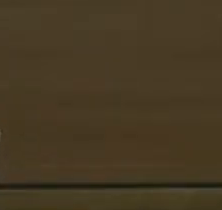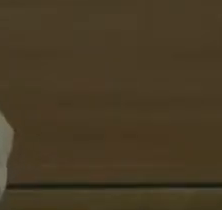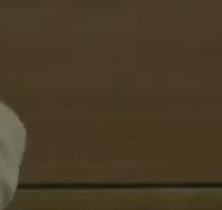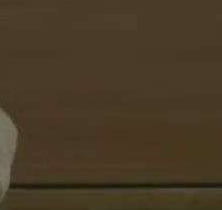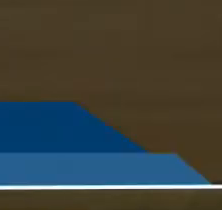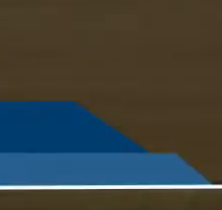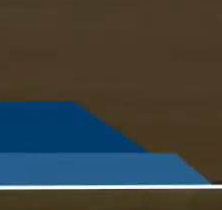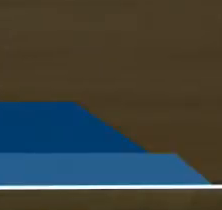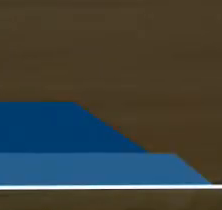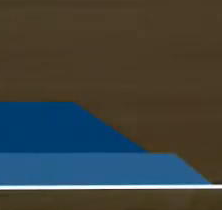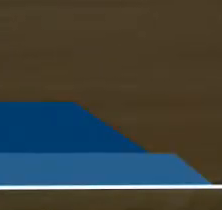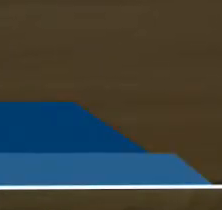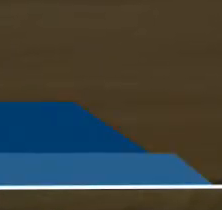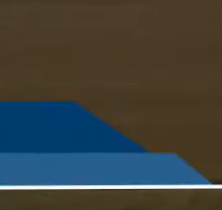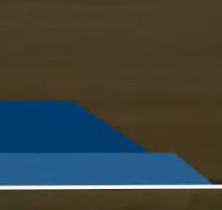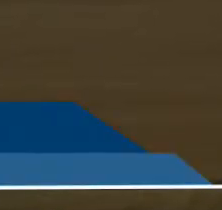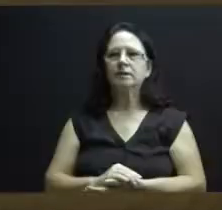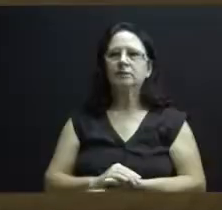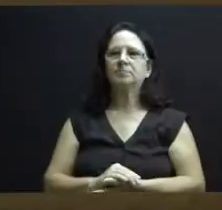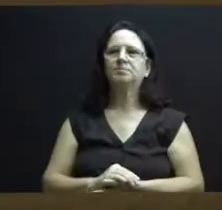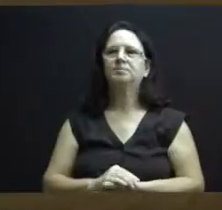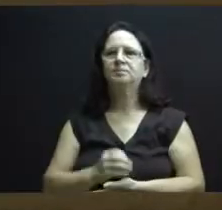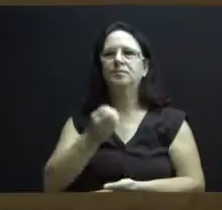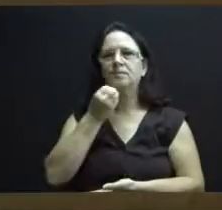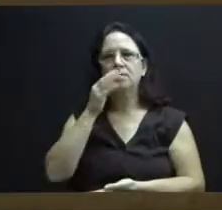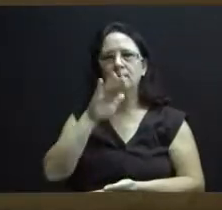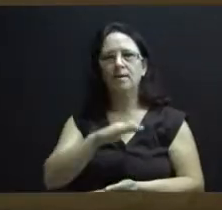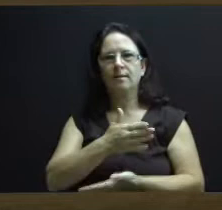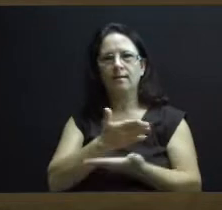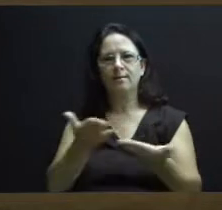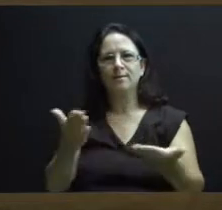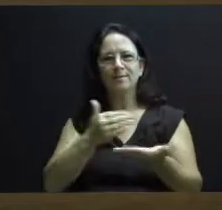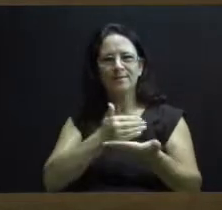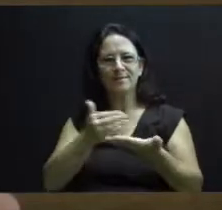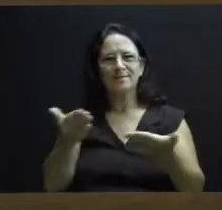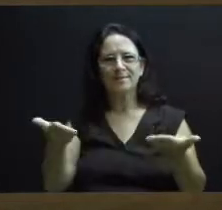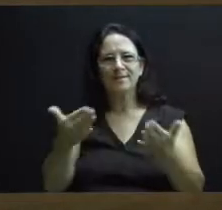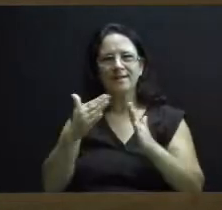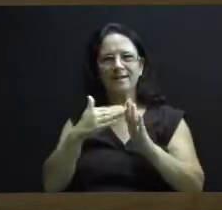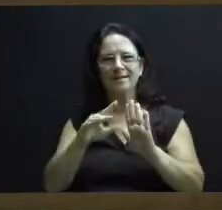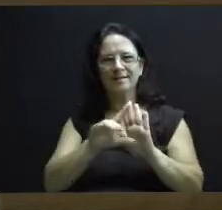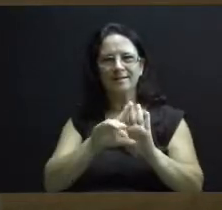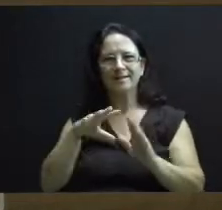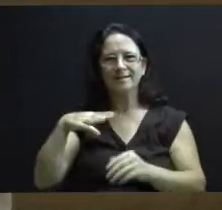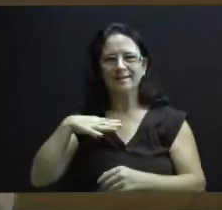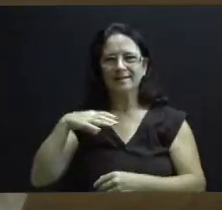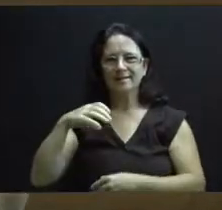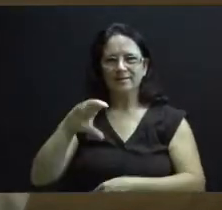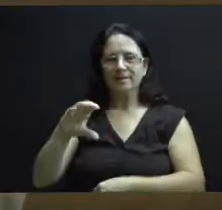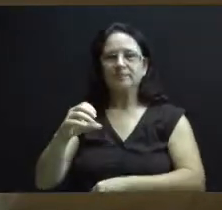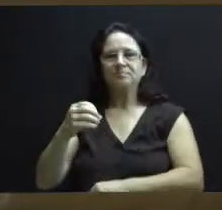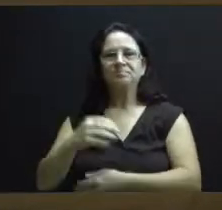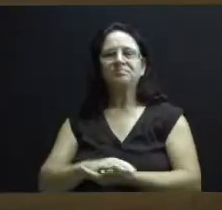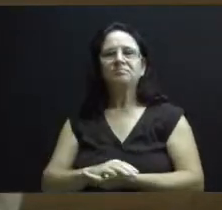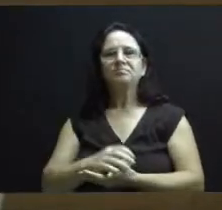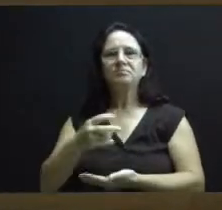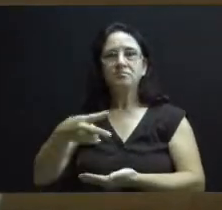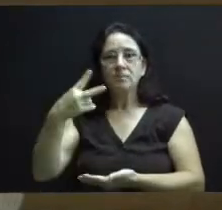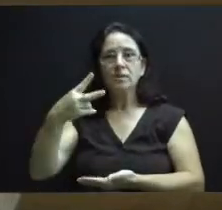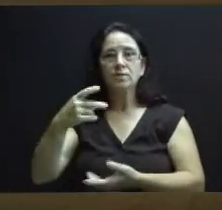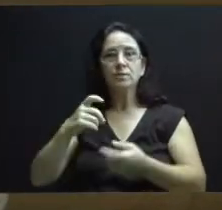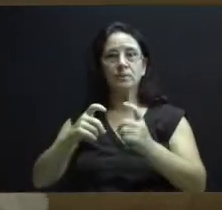muito bom estamos mais uma transmissão ao vivo nesta terça feira da 2ª sessão